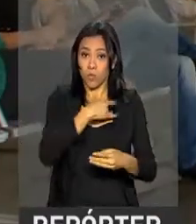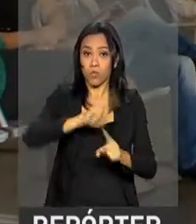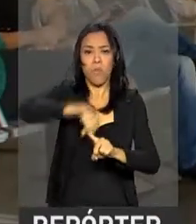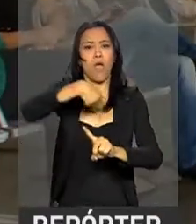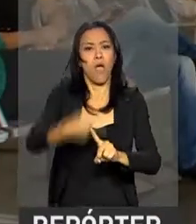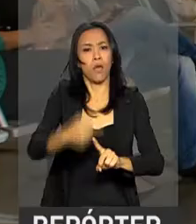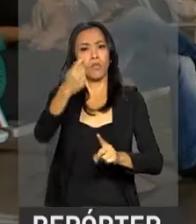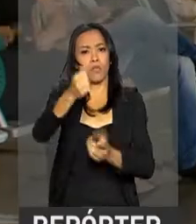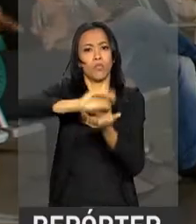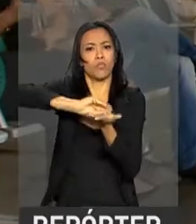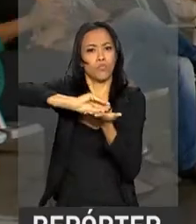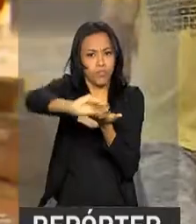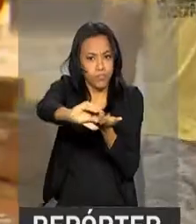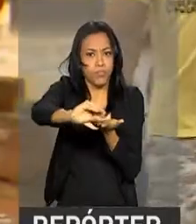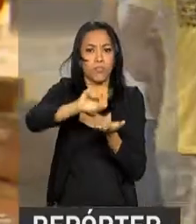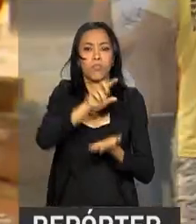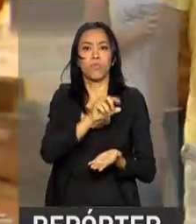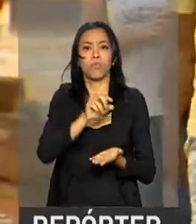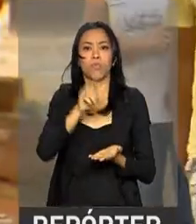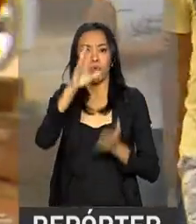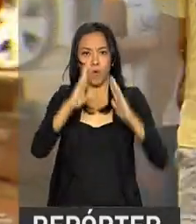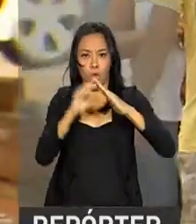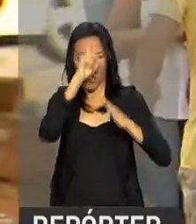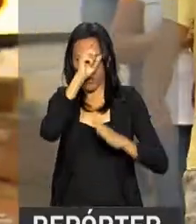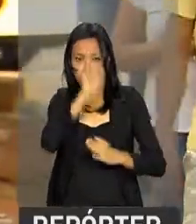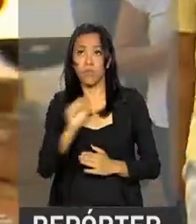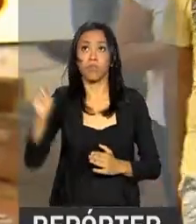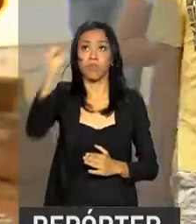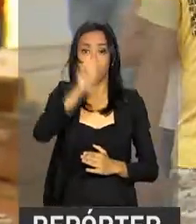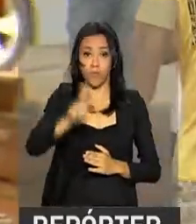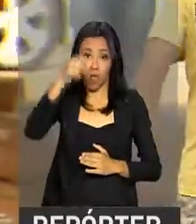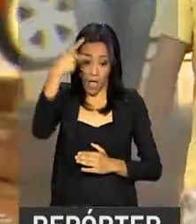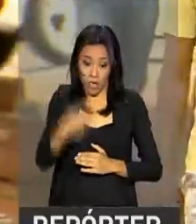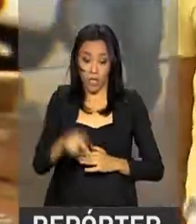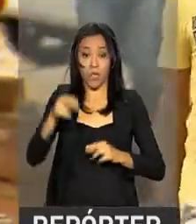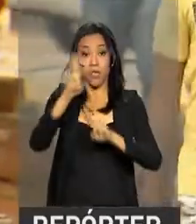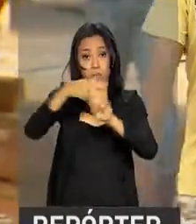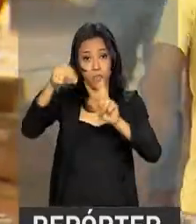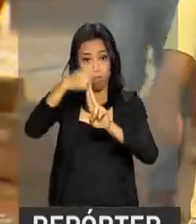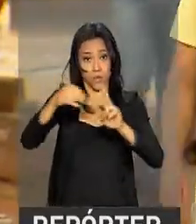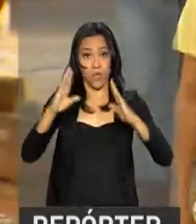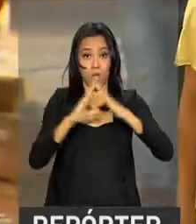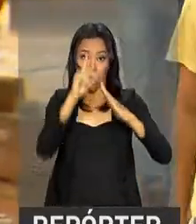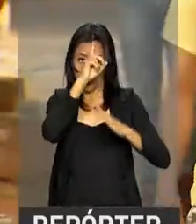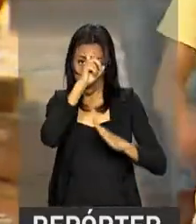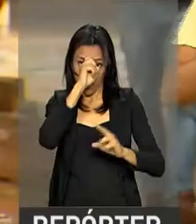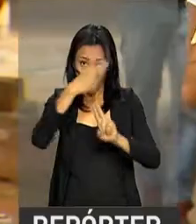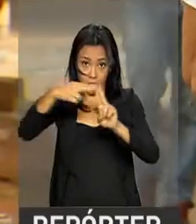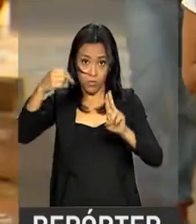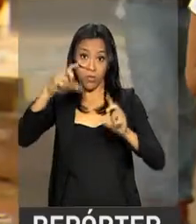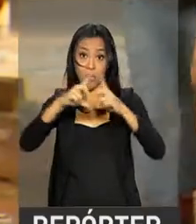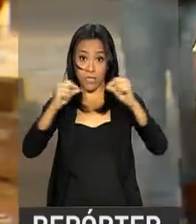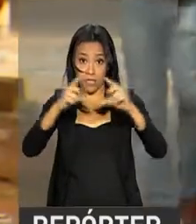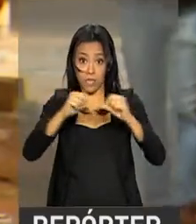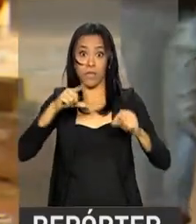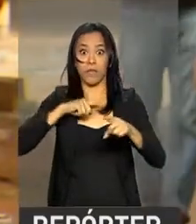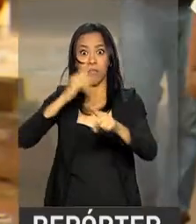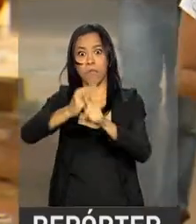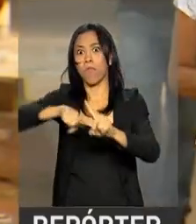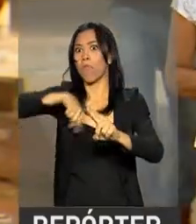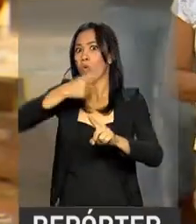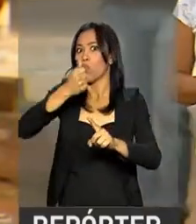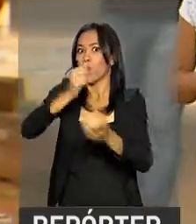programa de reestruturação do setor. O HUB, Hospital de Brasília, está entre as instituições com o maior valor de